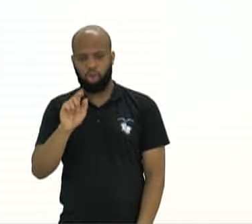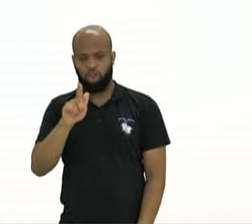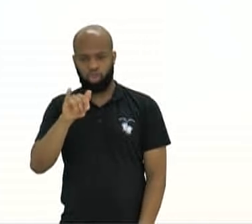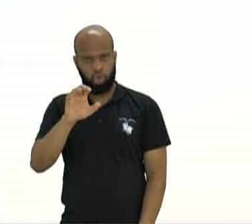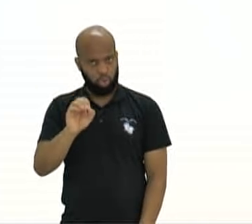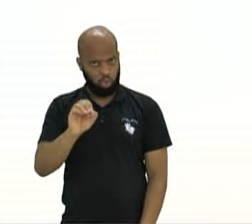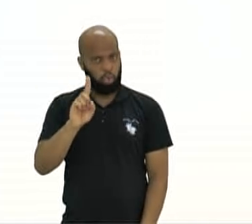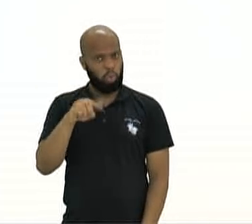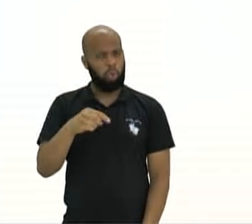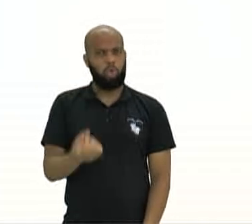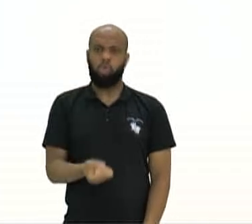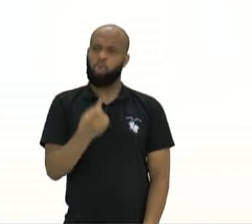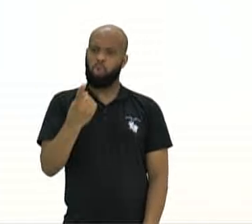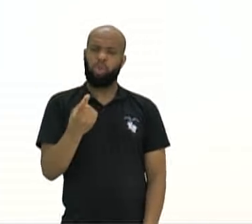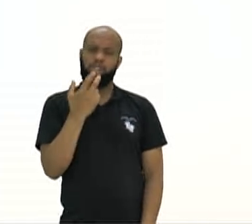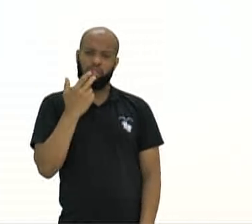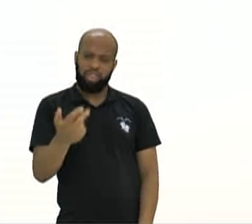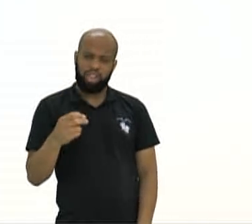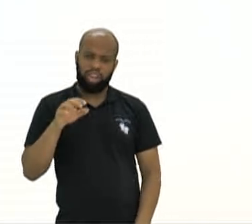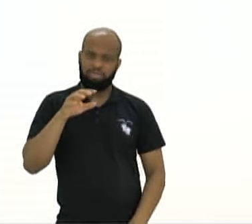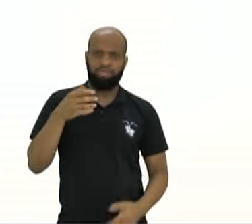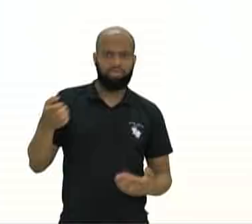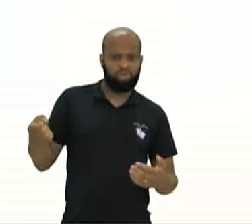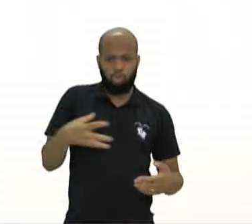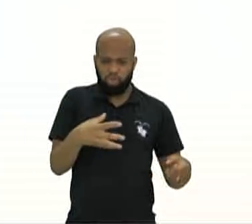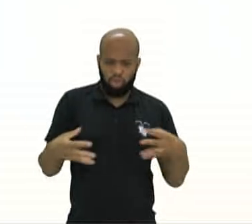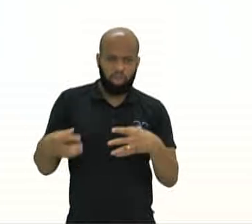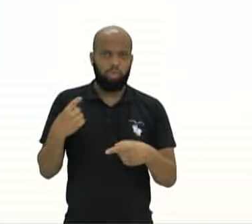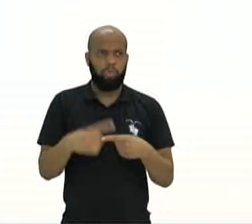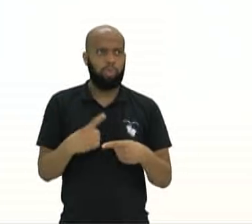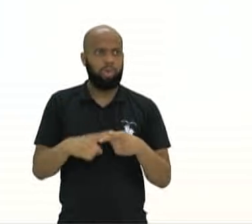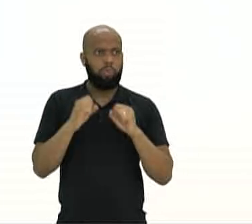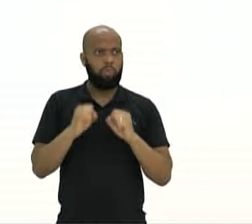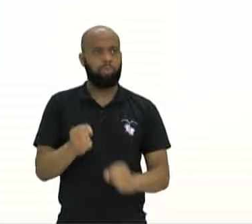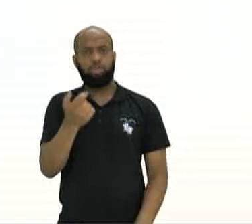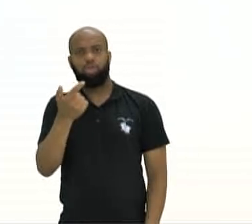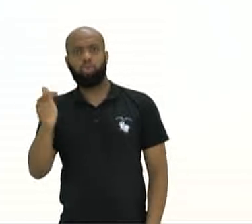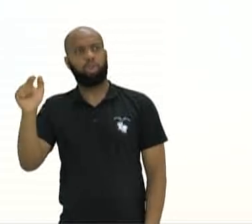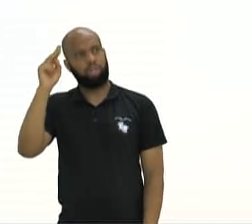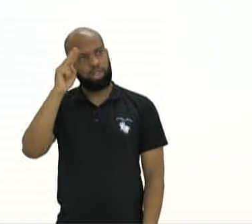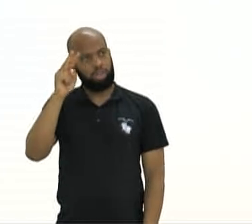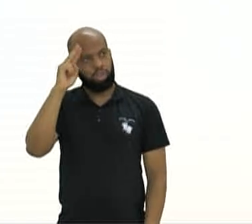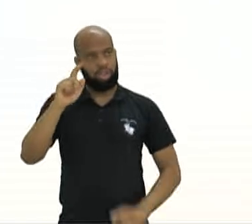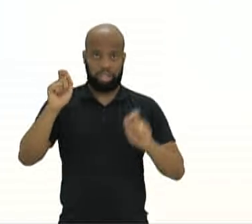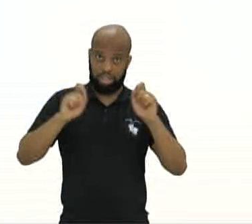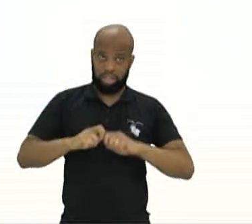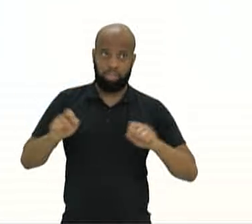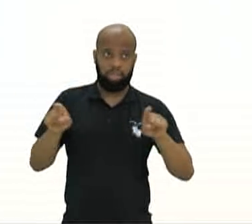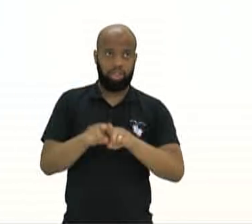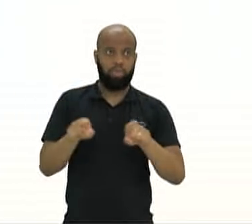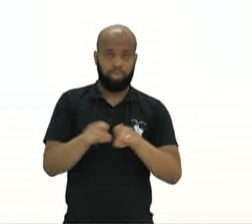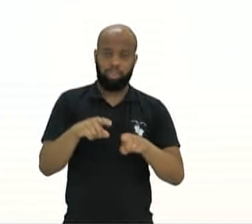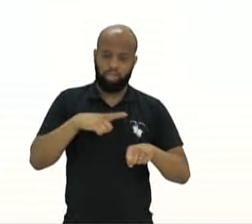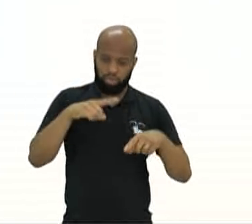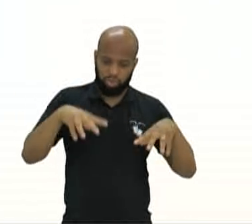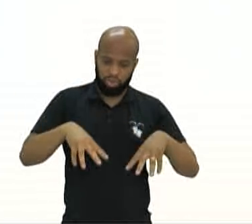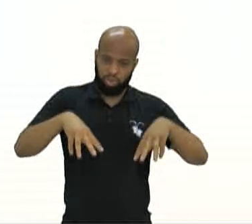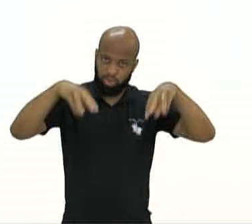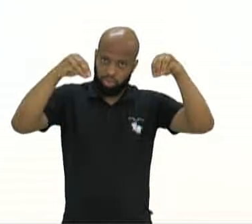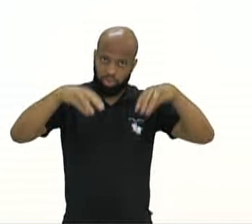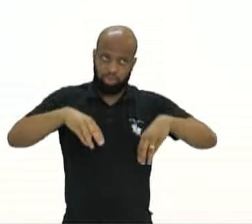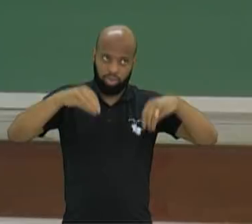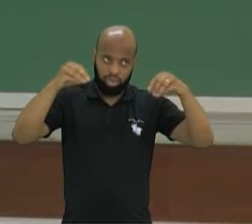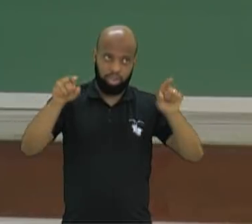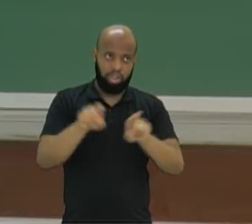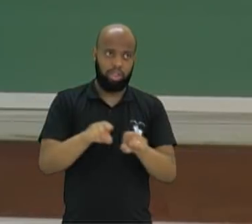isso. Que modernização, cara. Nós poderíamos ter sido outra história. E o Palácio de Friburgo, residência do governador e sede do